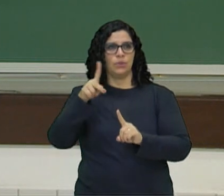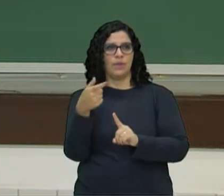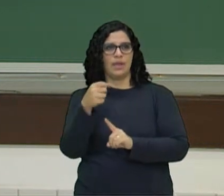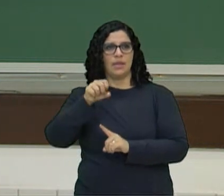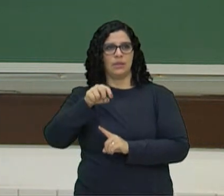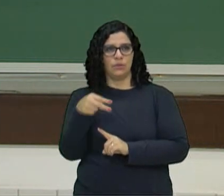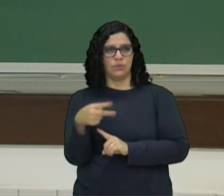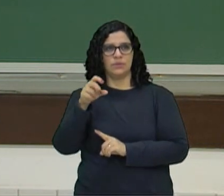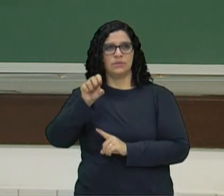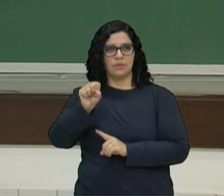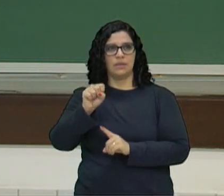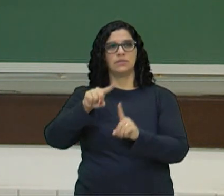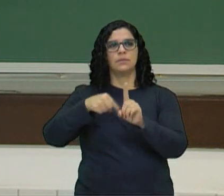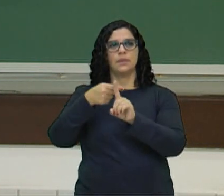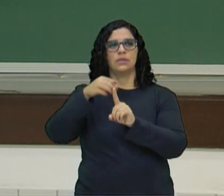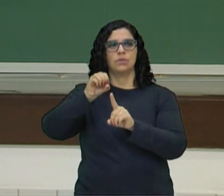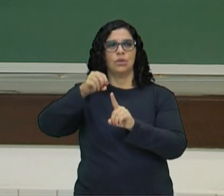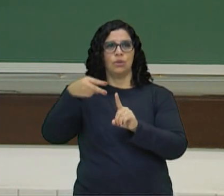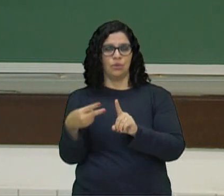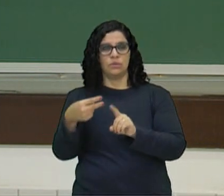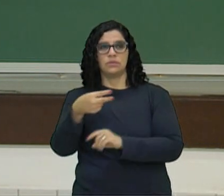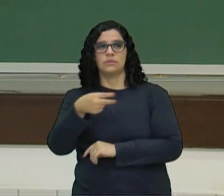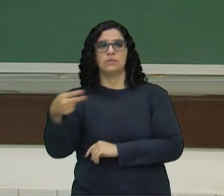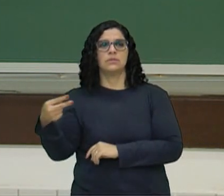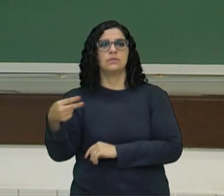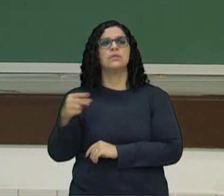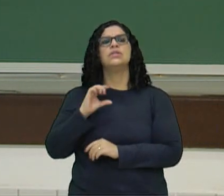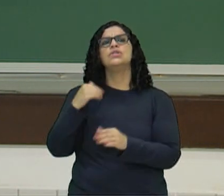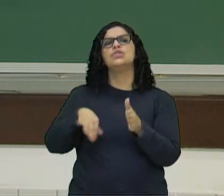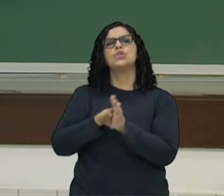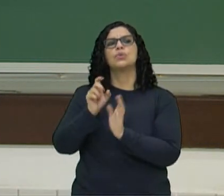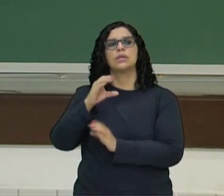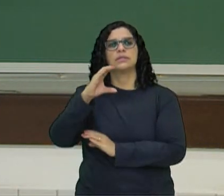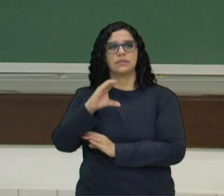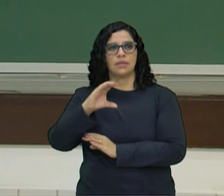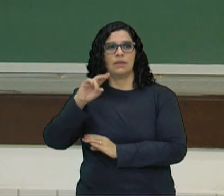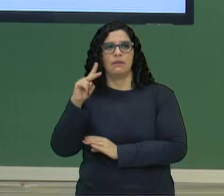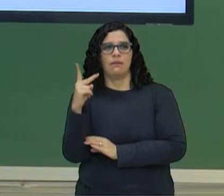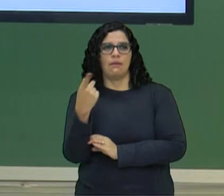sulfídrico, mais gás oxigênio. A partir disso, o que a bactéria produz?